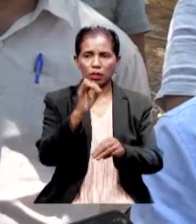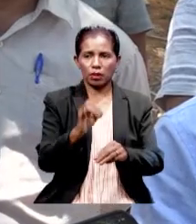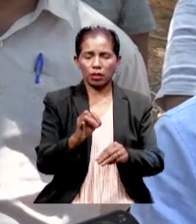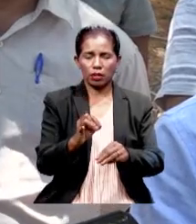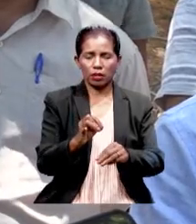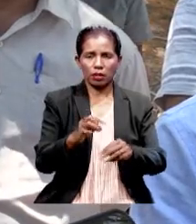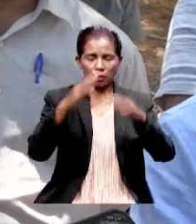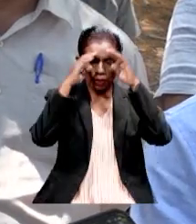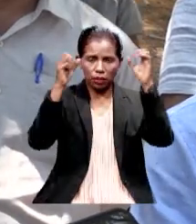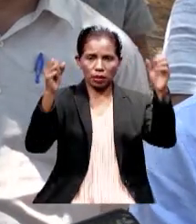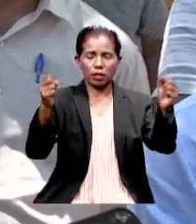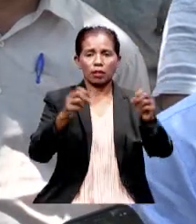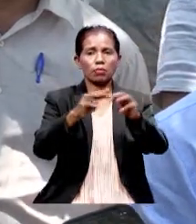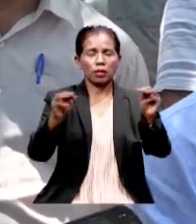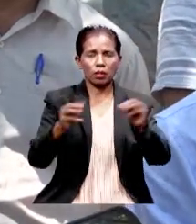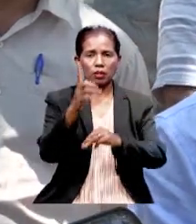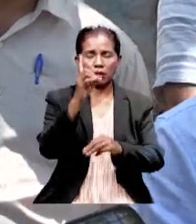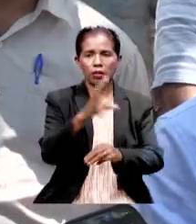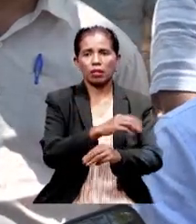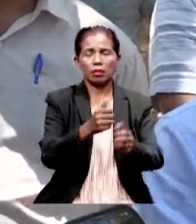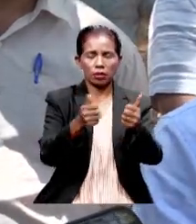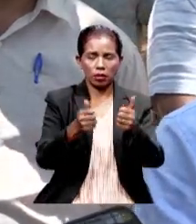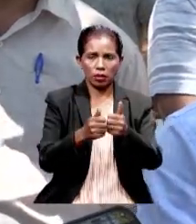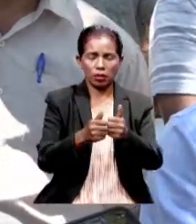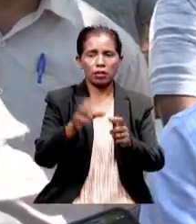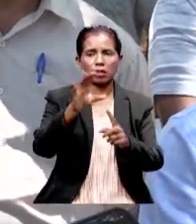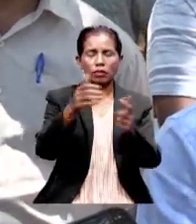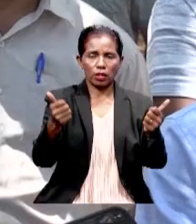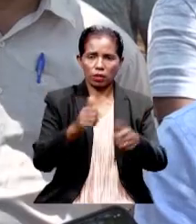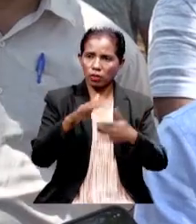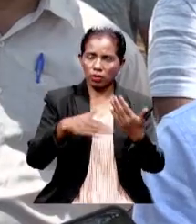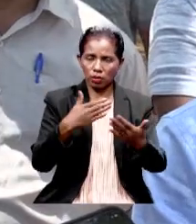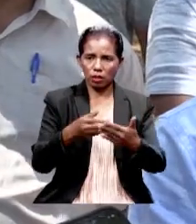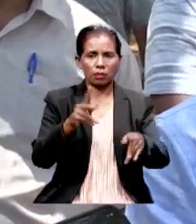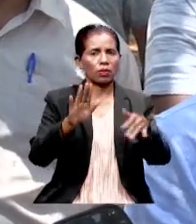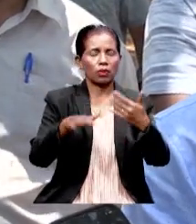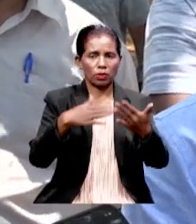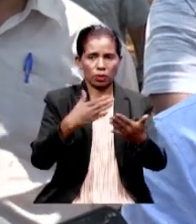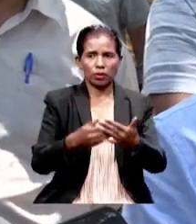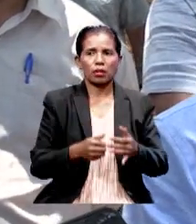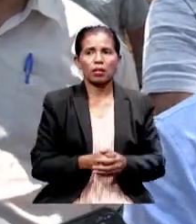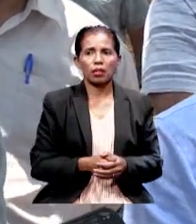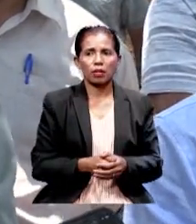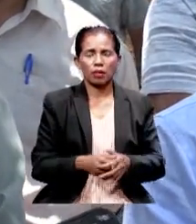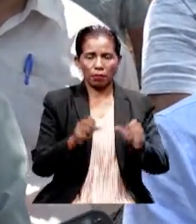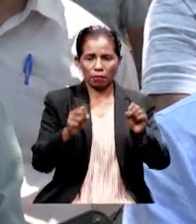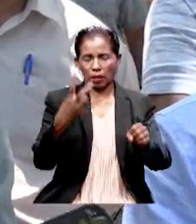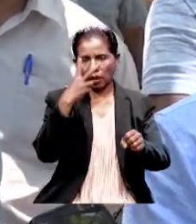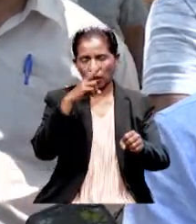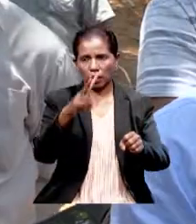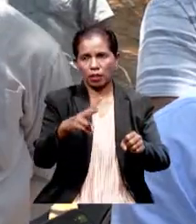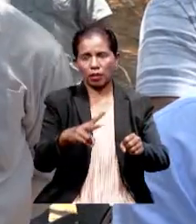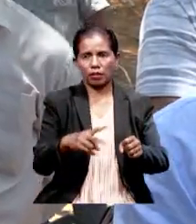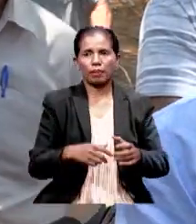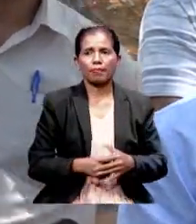Presidente autoridade, Mr. Posto, CFL de Asir, comunidade Cerne, para ver se bele hare te no estado